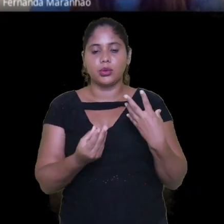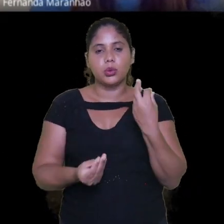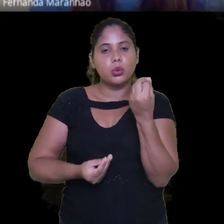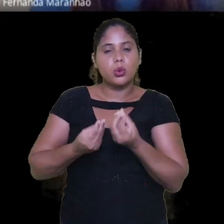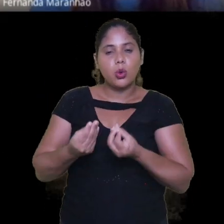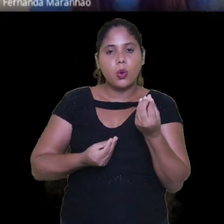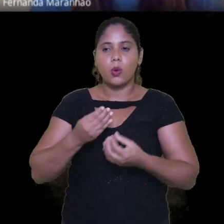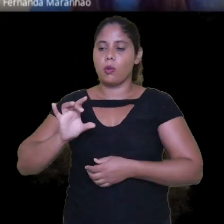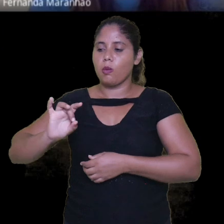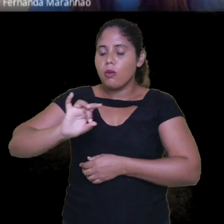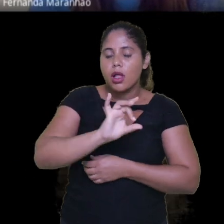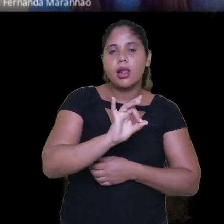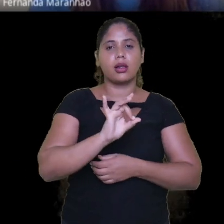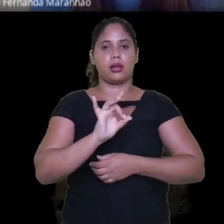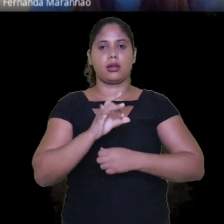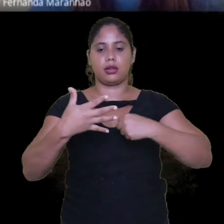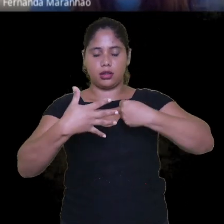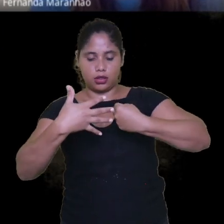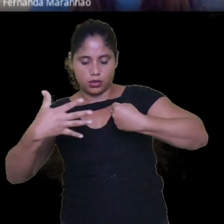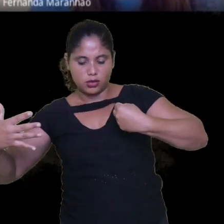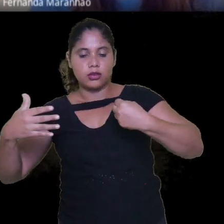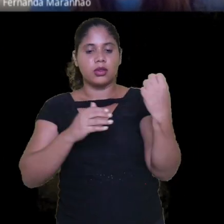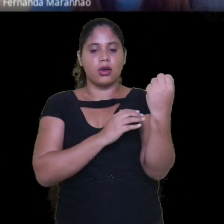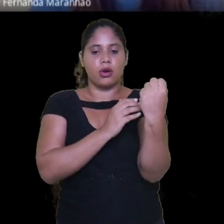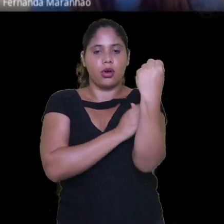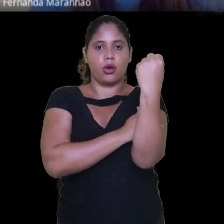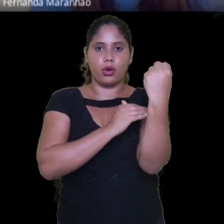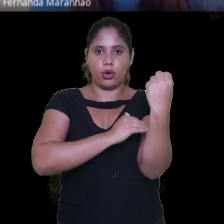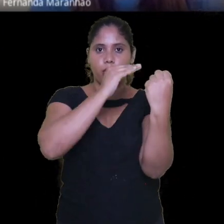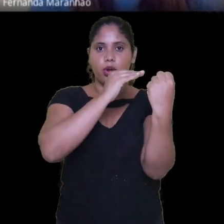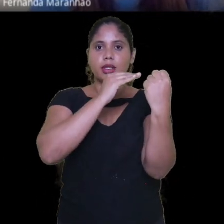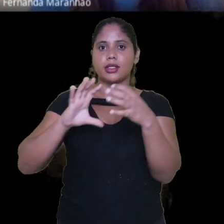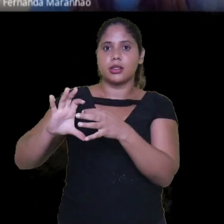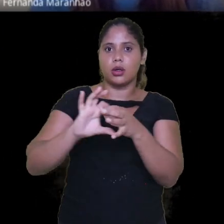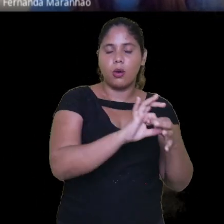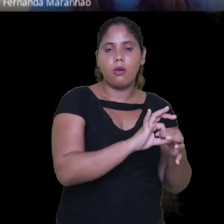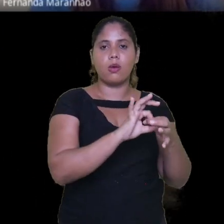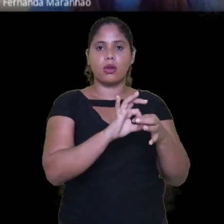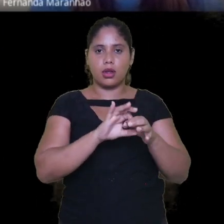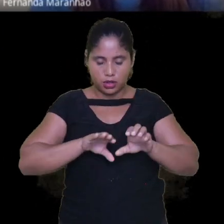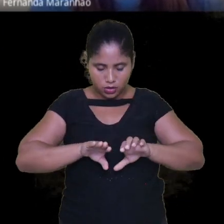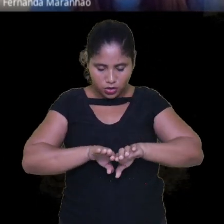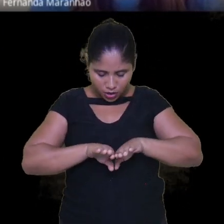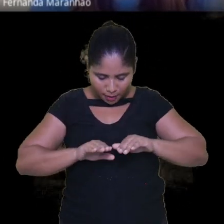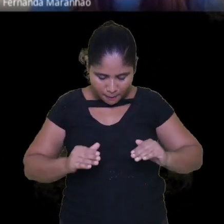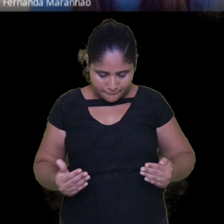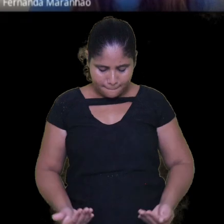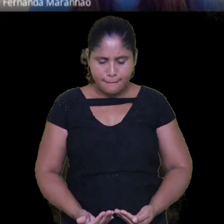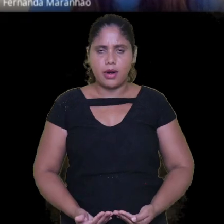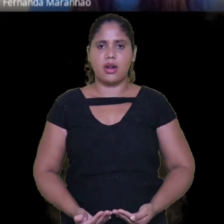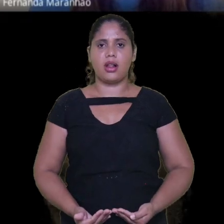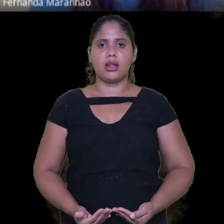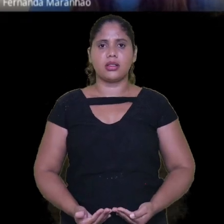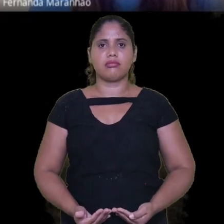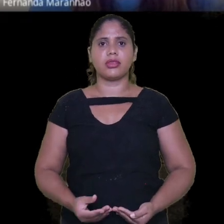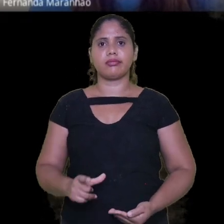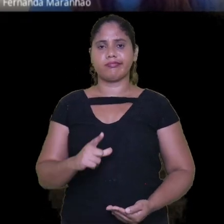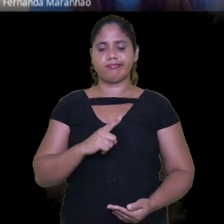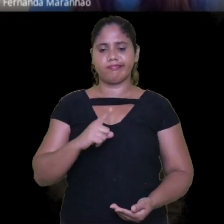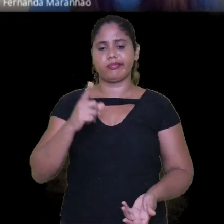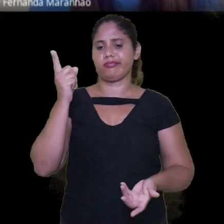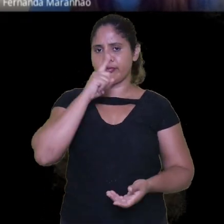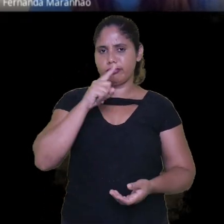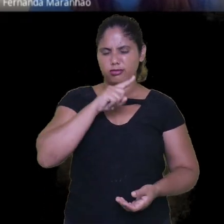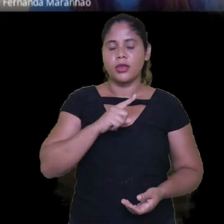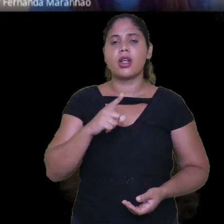ou melhor, de pressão arterial média o mais baixo possível, e que deve ser usado os antihipertensivos para atingir esses alvos.